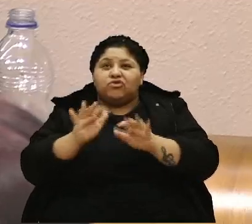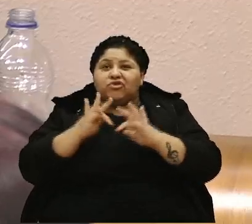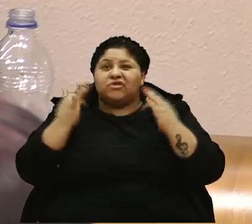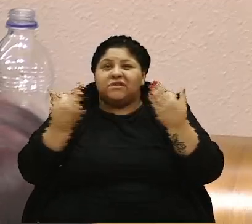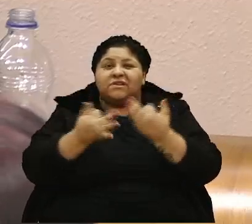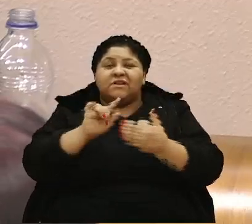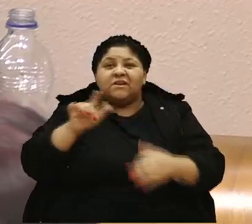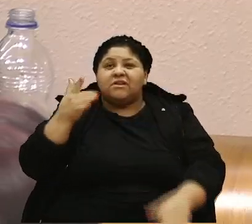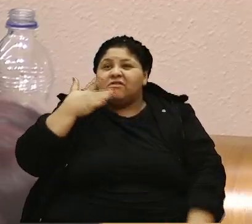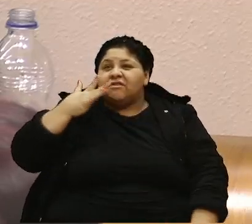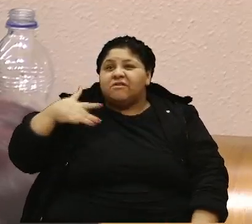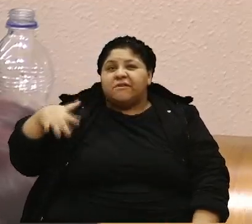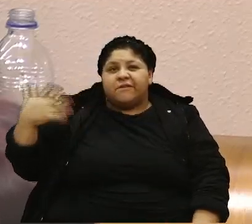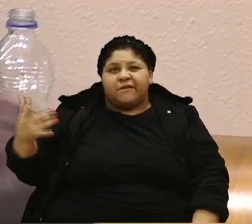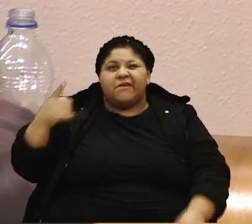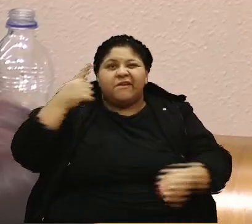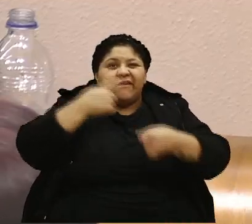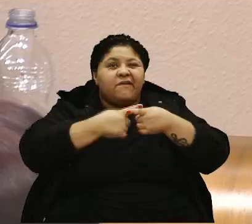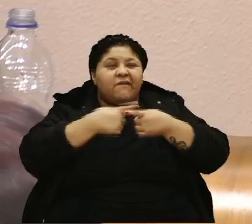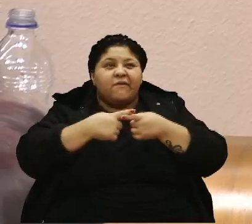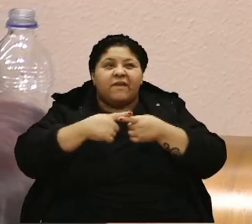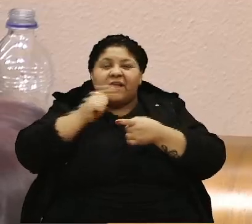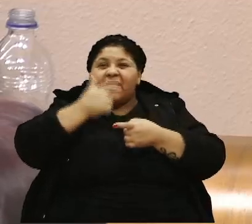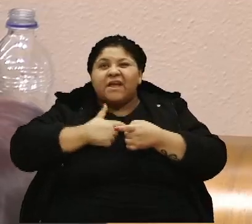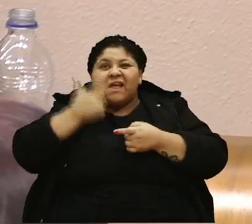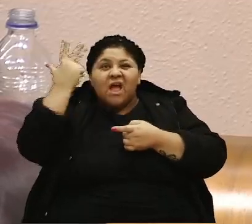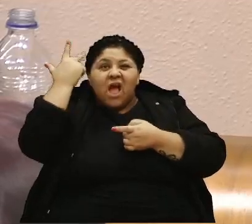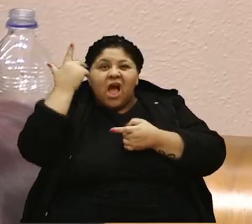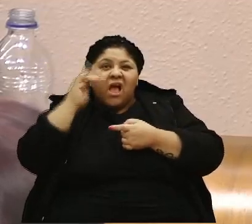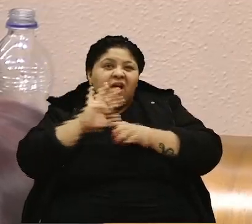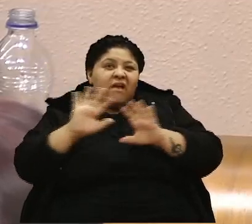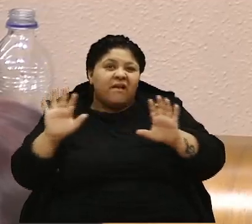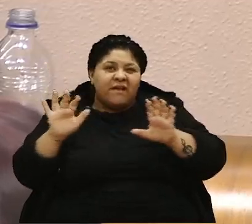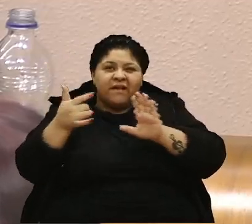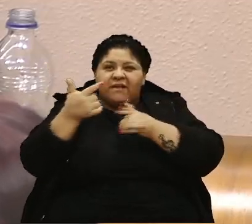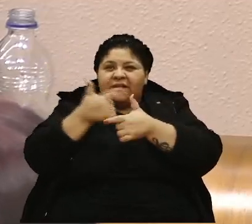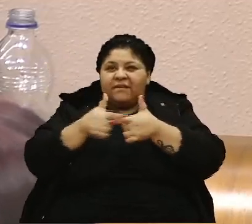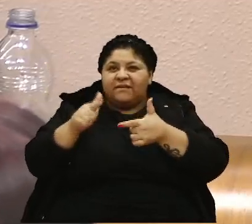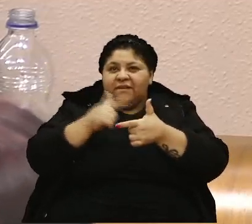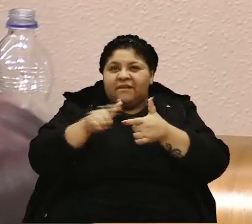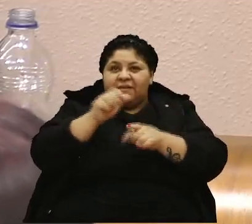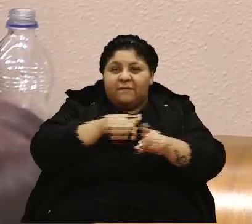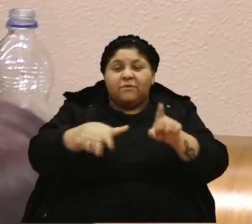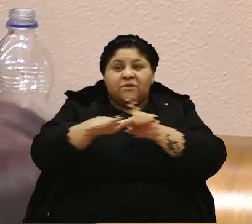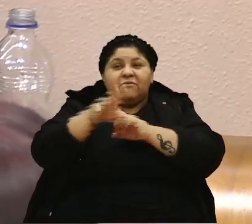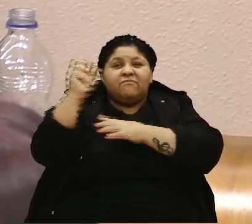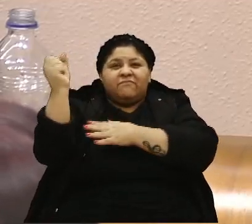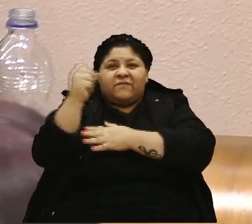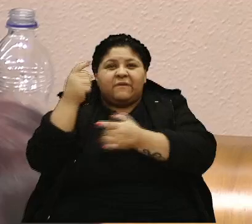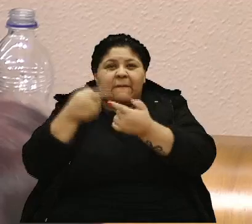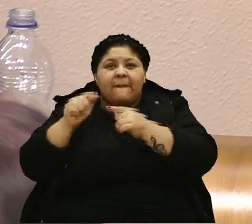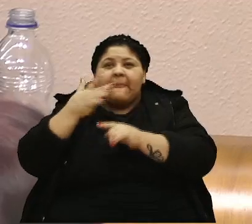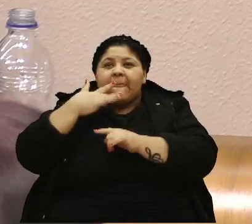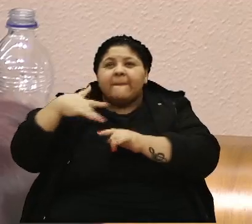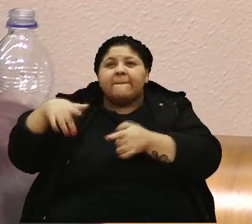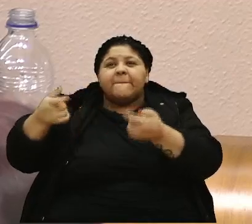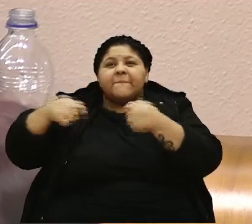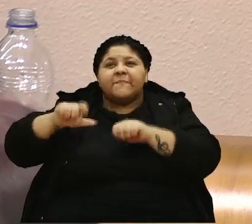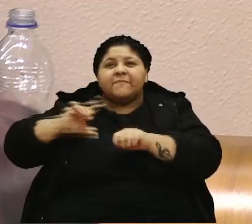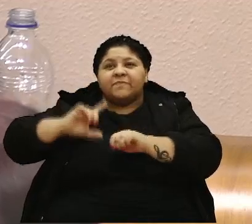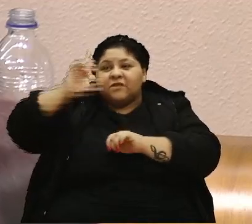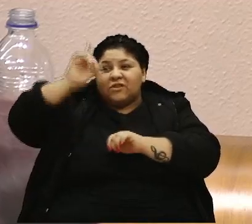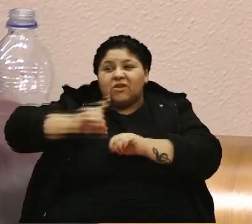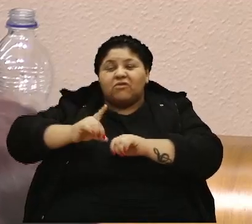de crianças que, enfim, porque às vezes a gente naturaliza e relativiza esse problema, que é um problema social grave, mas as crianças precisam ter os seus